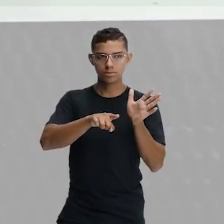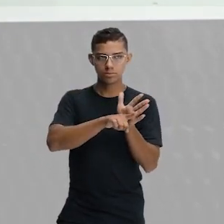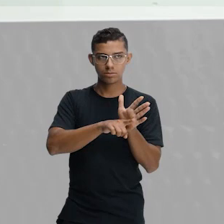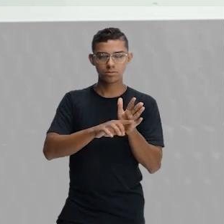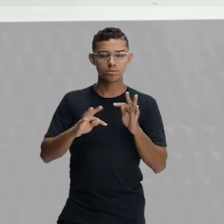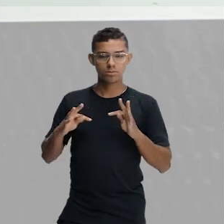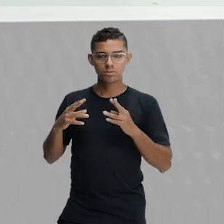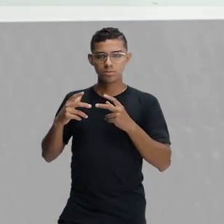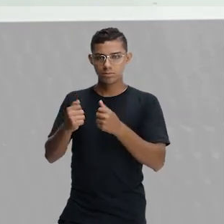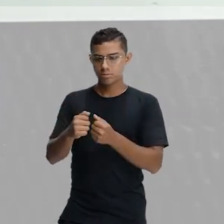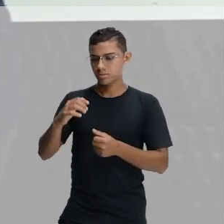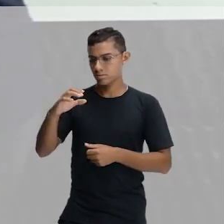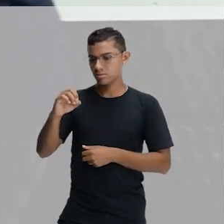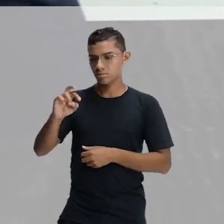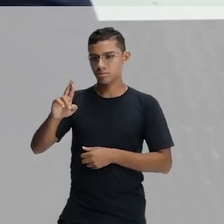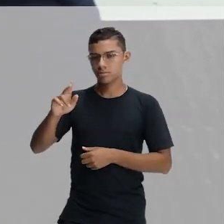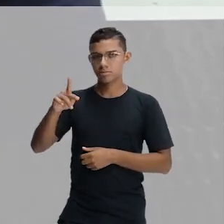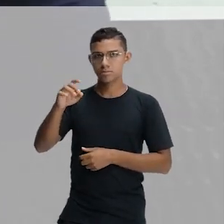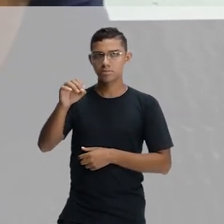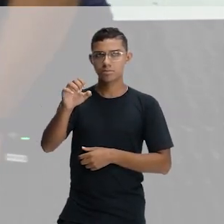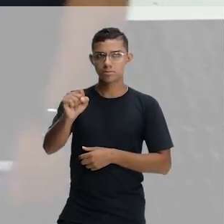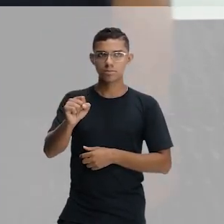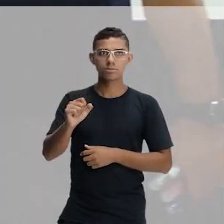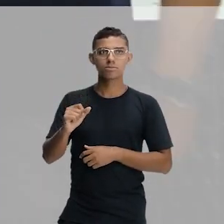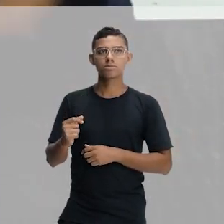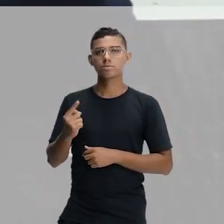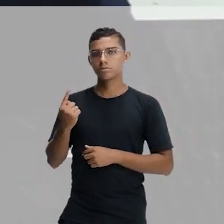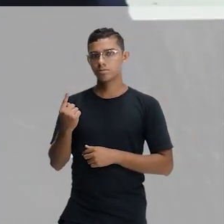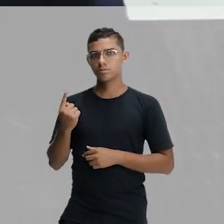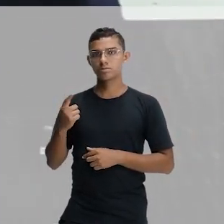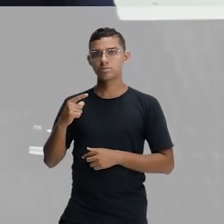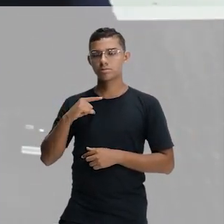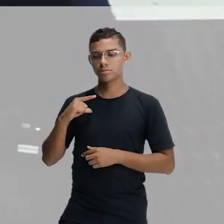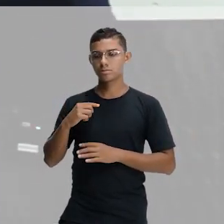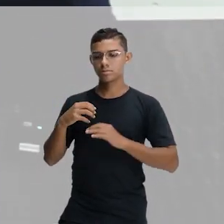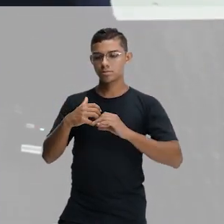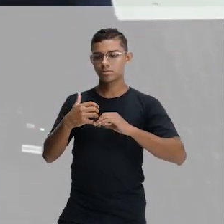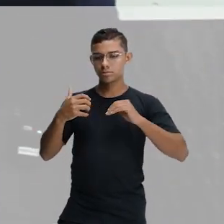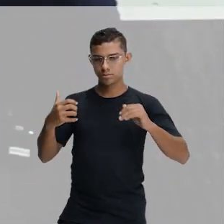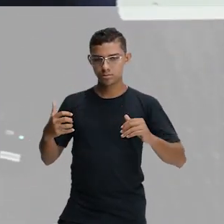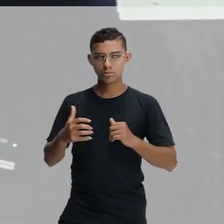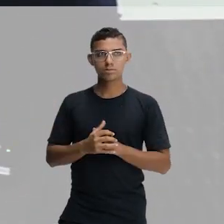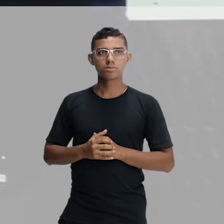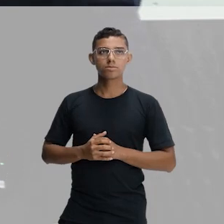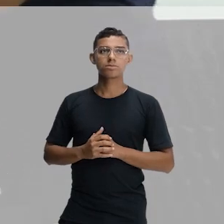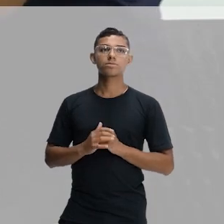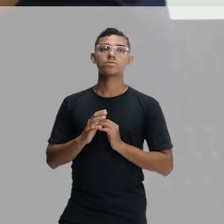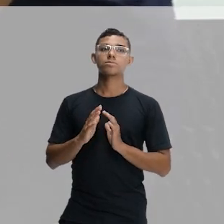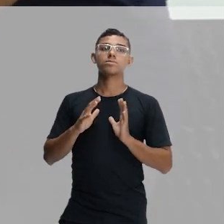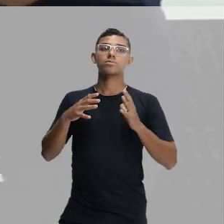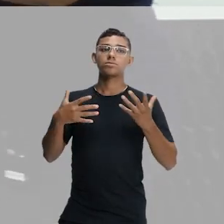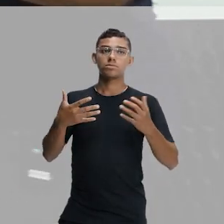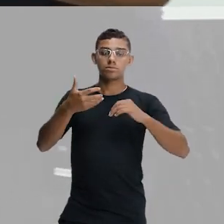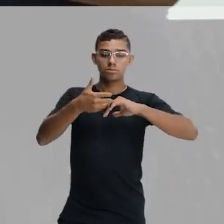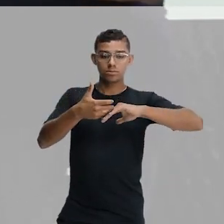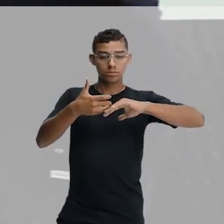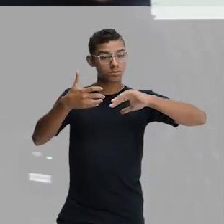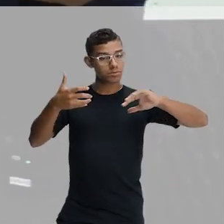todo esse corpo. É como se formasse um corpo só, redistribuiu. Quando